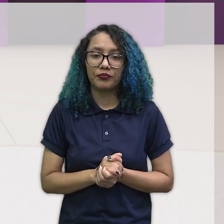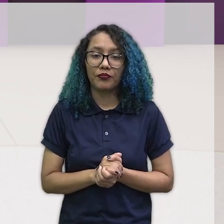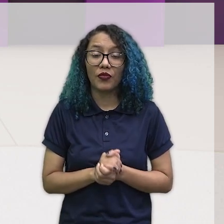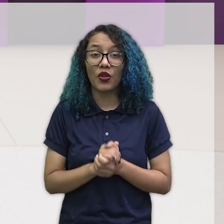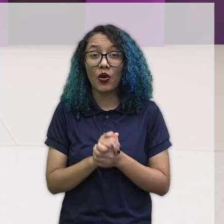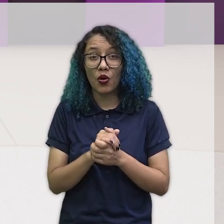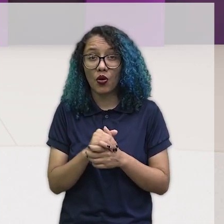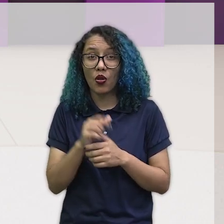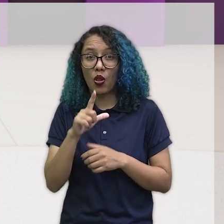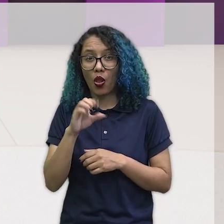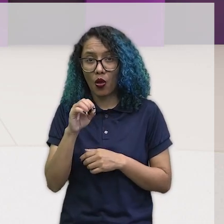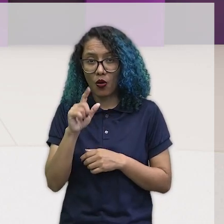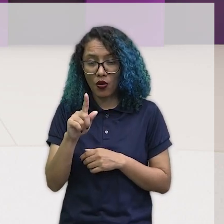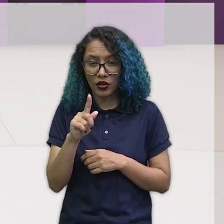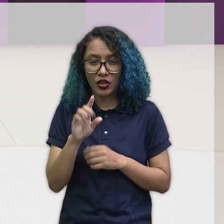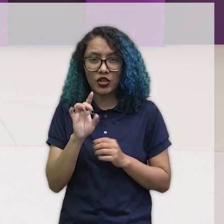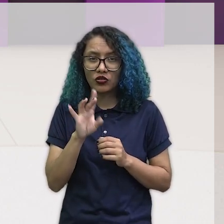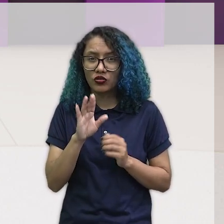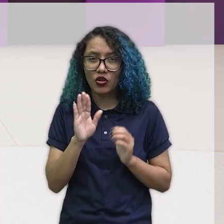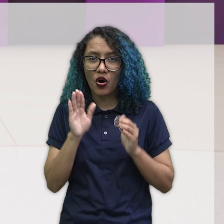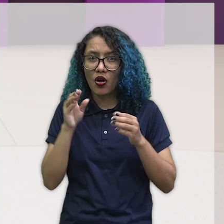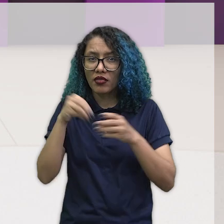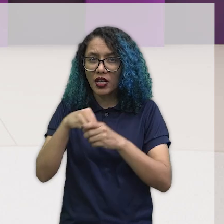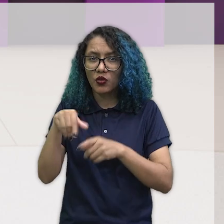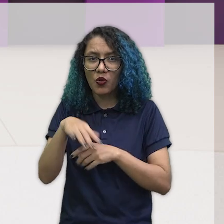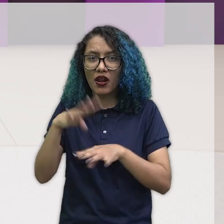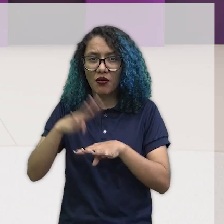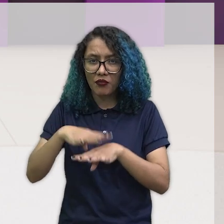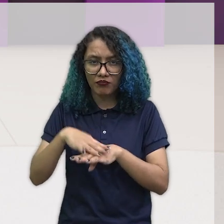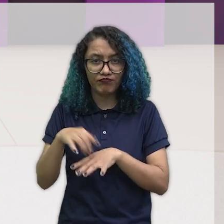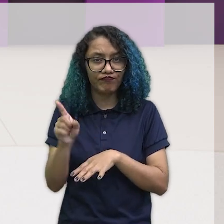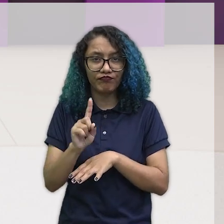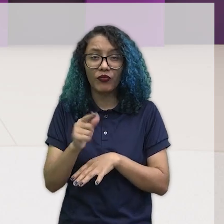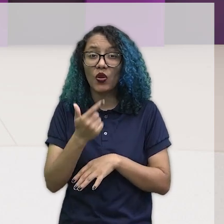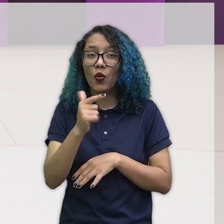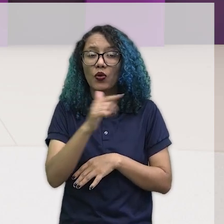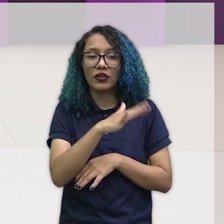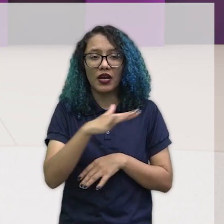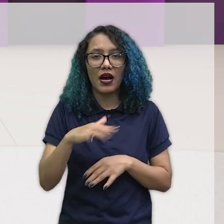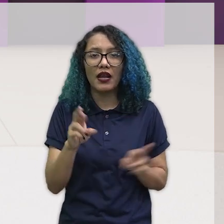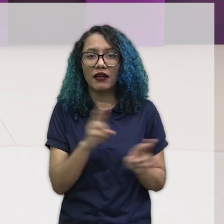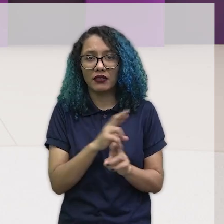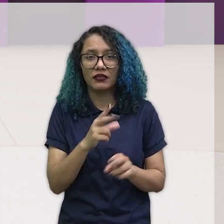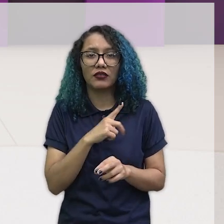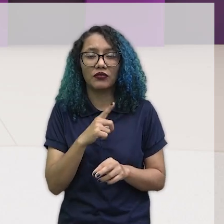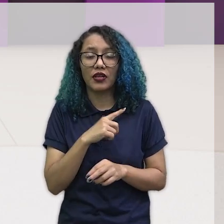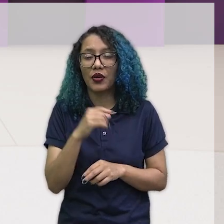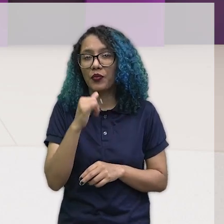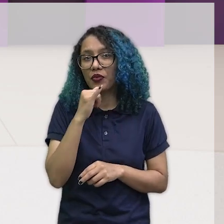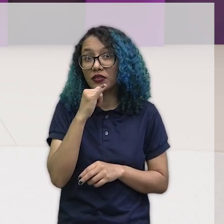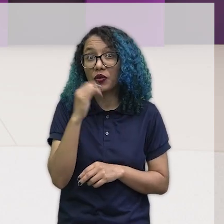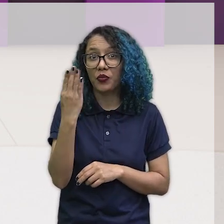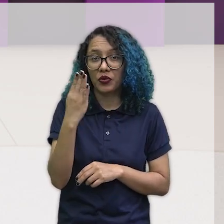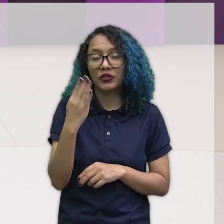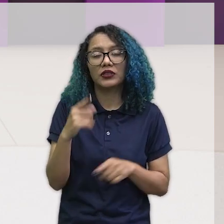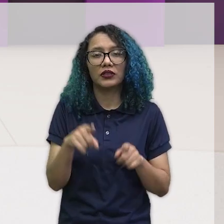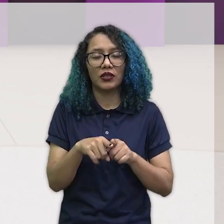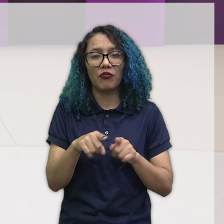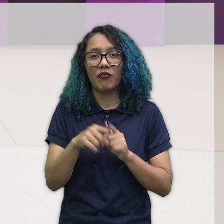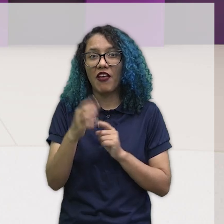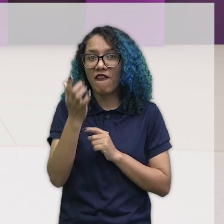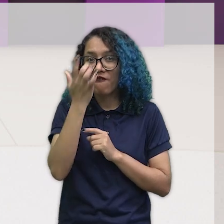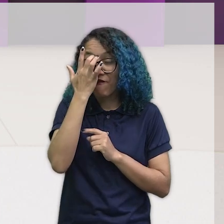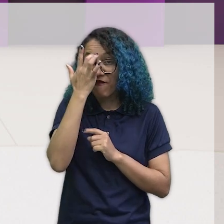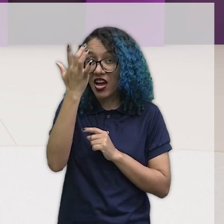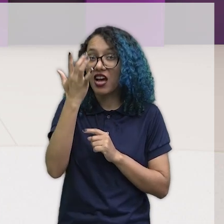se restringir somente ali dentro da matemática, ele se aplica também a outras ciências, como a biologia, e que facilita bastante aí